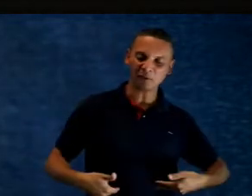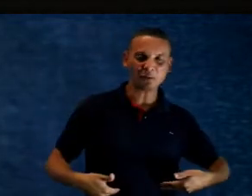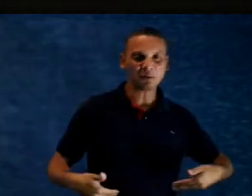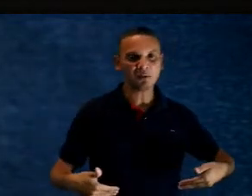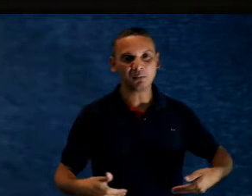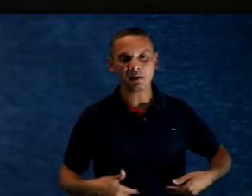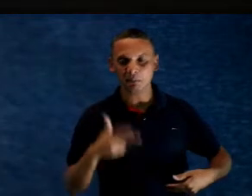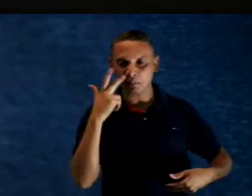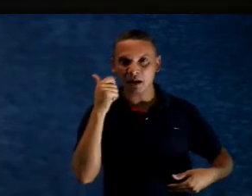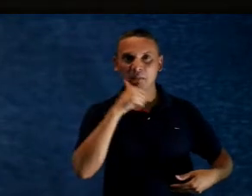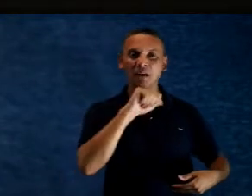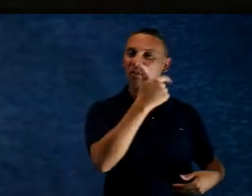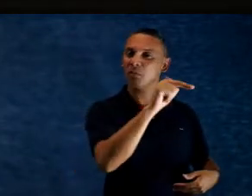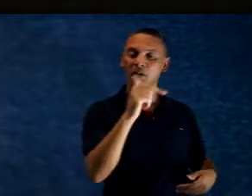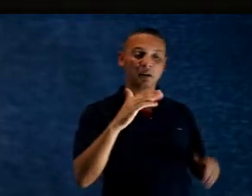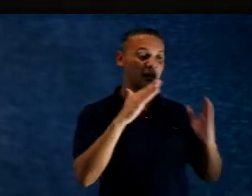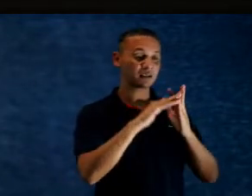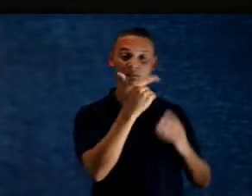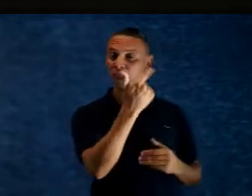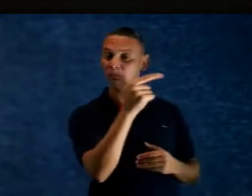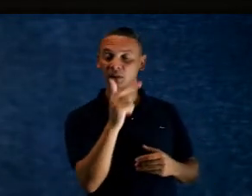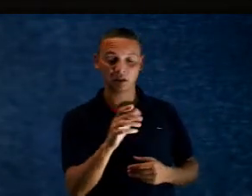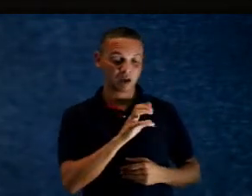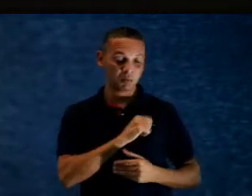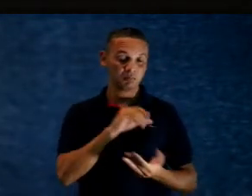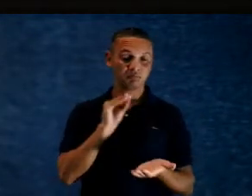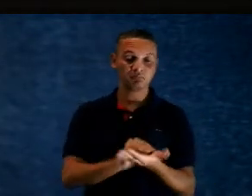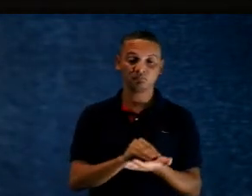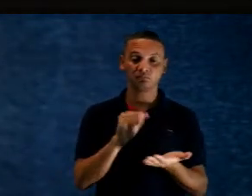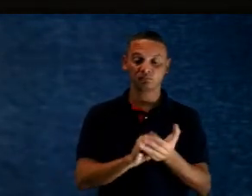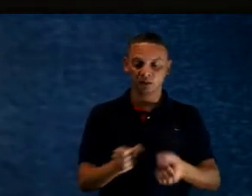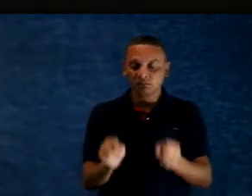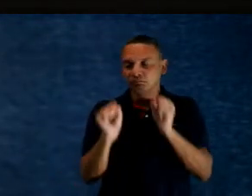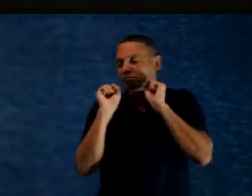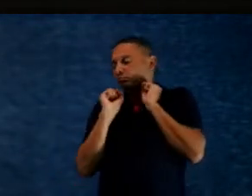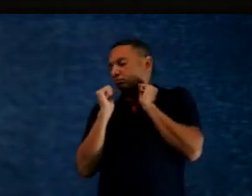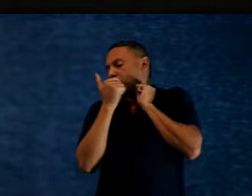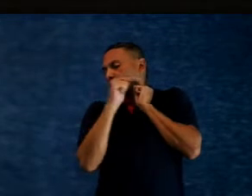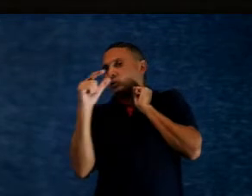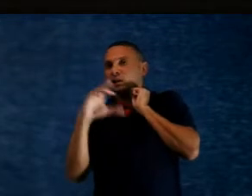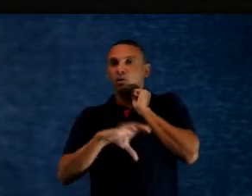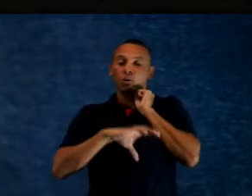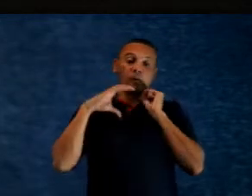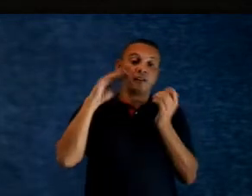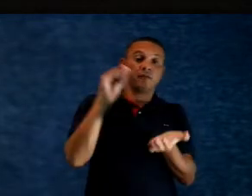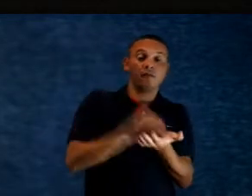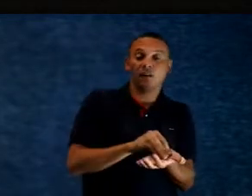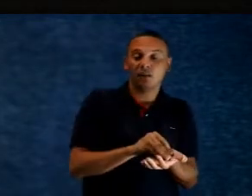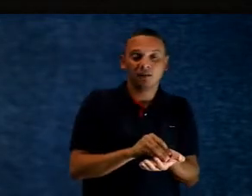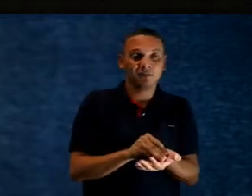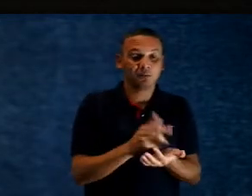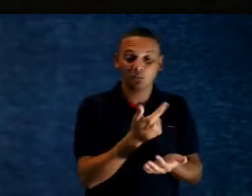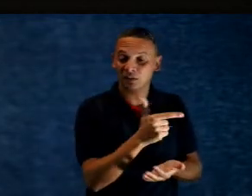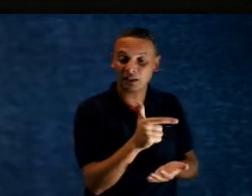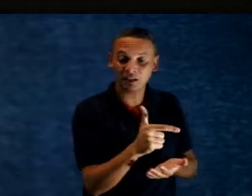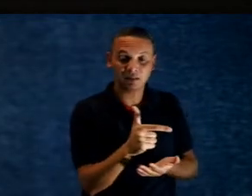de unir-me a eles, ingressar nesse batalhão semi-derruído e abraçá-los,